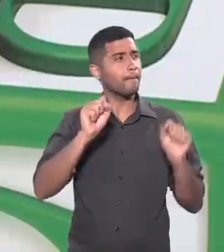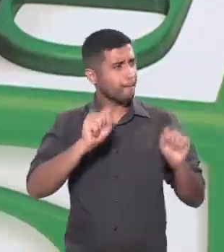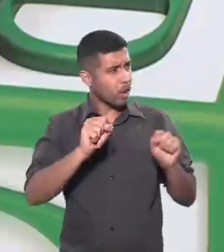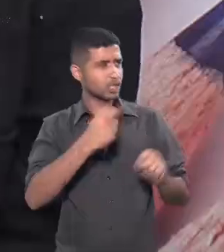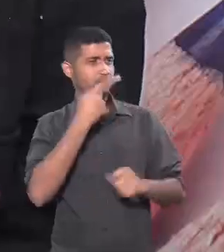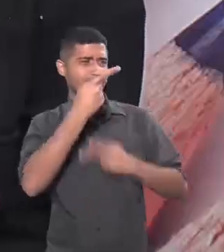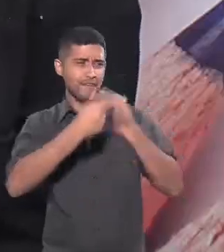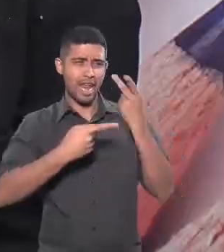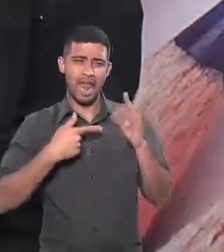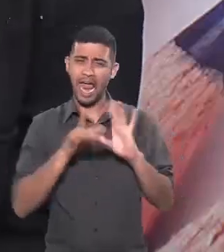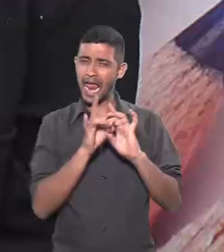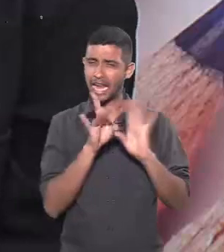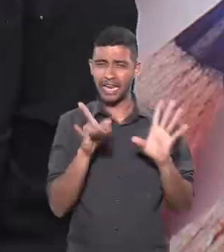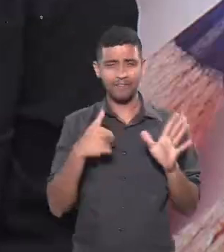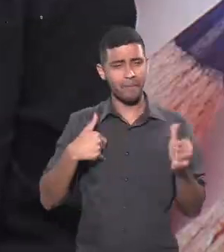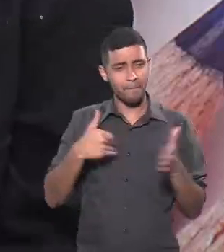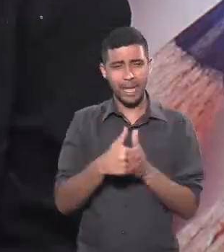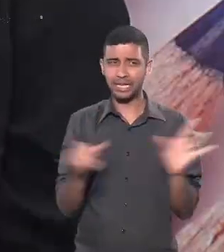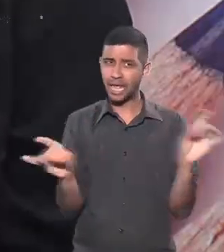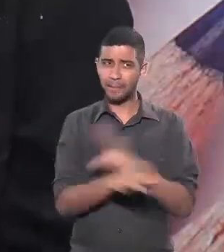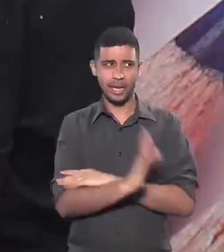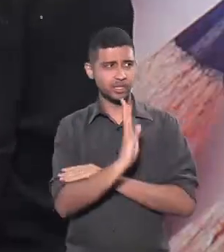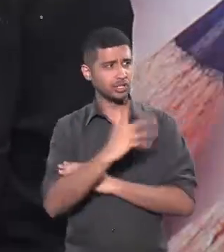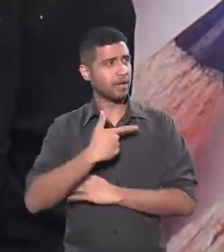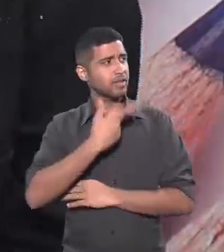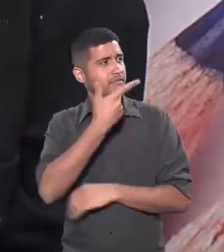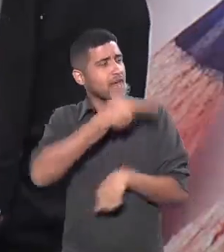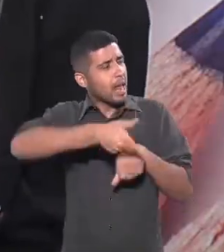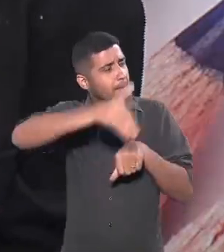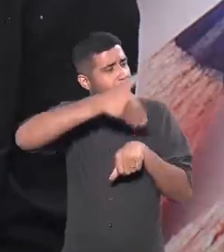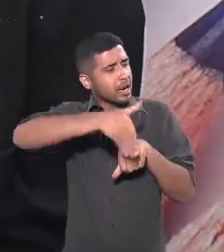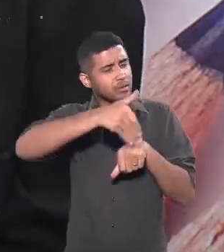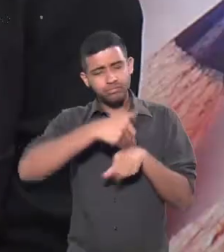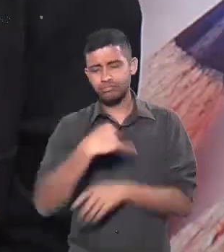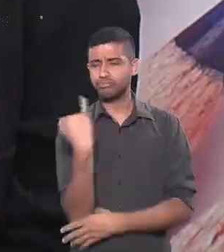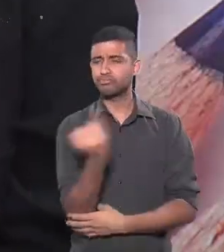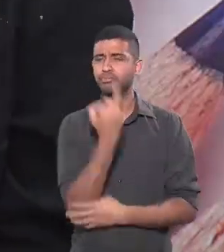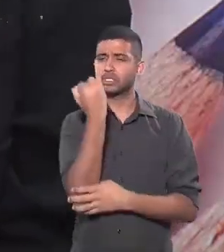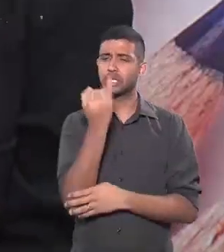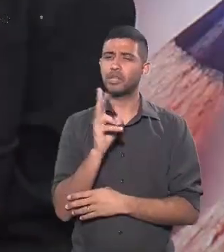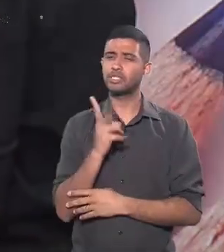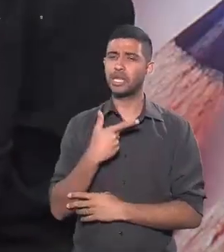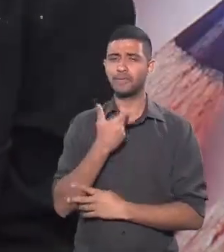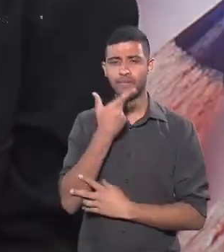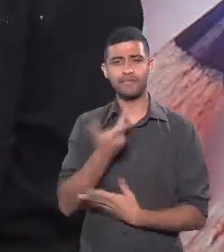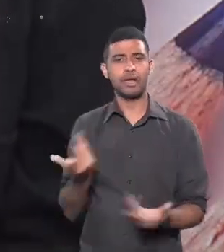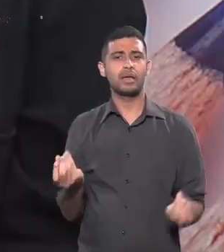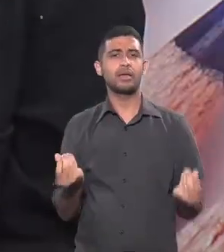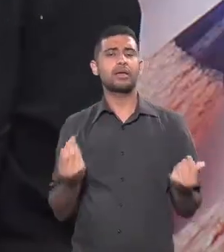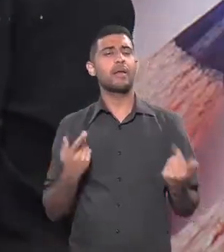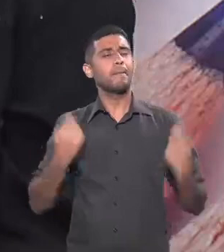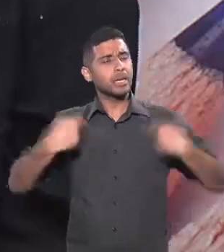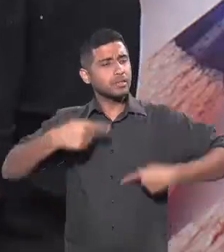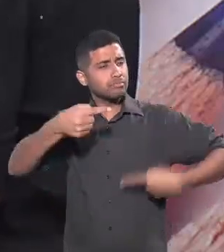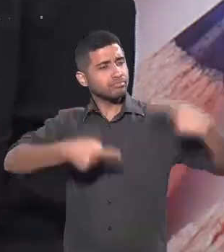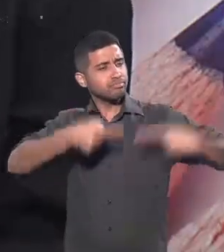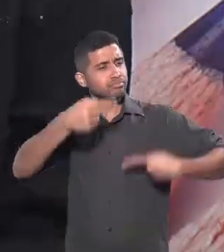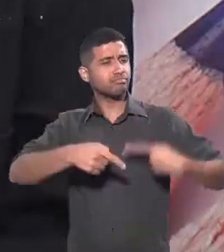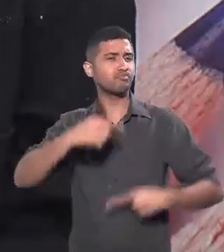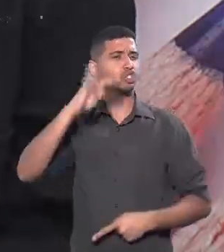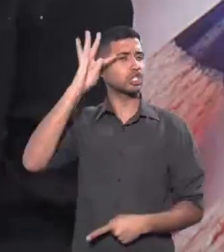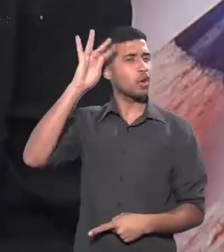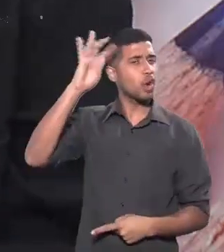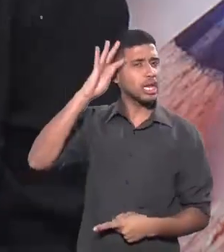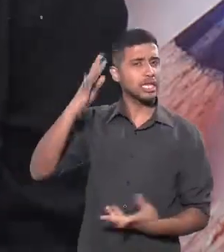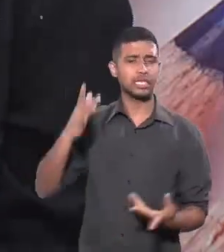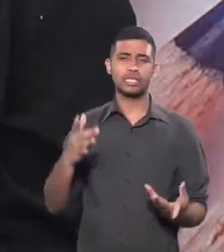acidente. Pode ir falando, está no finalzinho do programa. Eu acho que a prática aqui é muito importante. Eu falo em todo o programa isso. A gente tem que discutir teoria, a gente tem